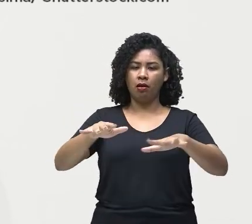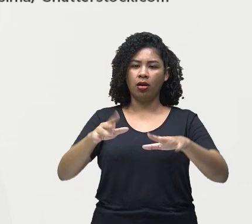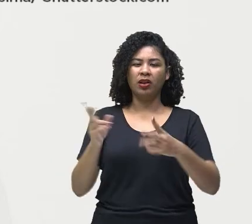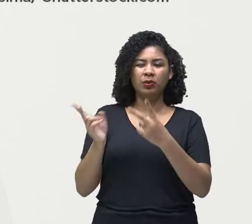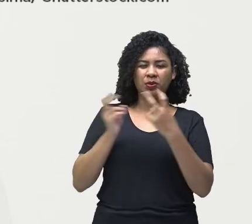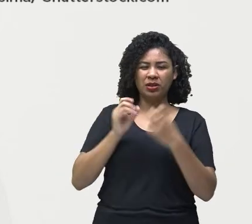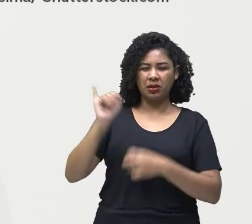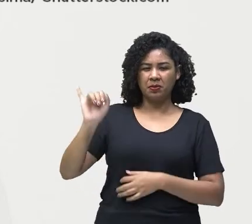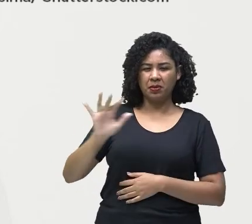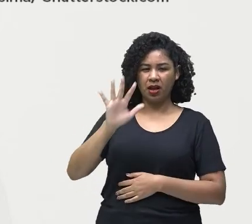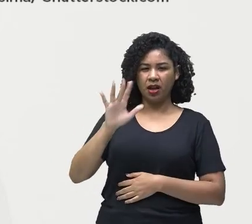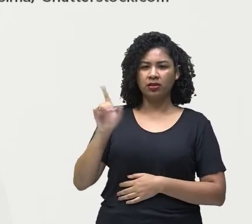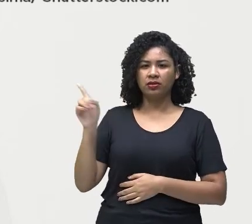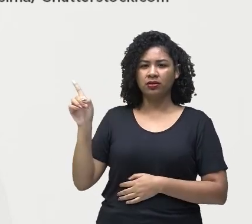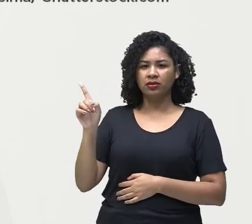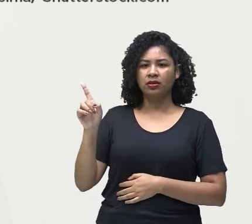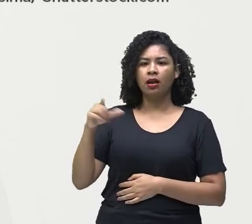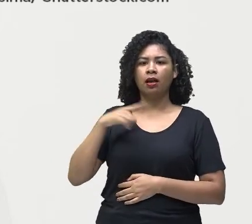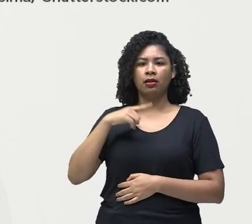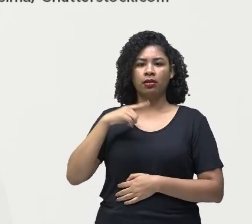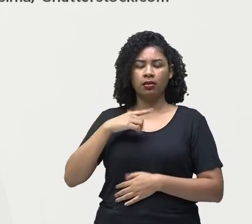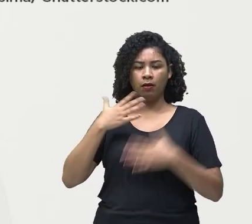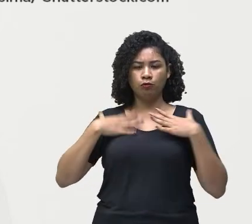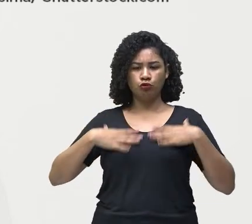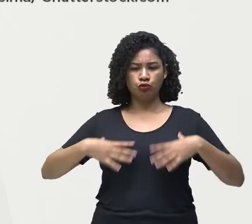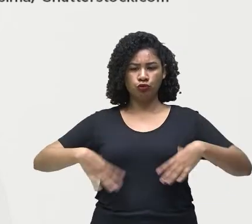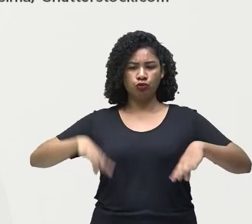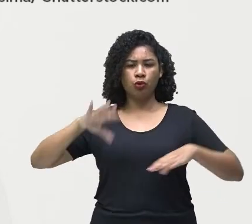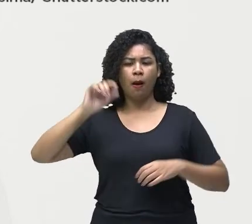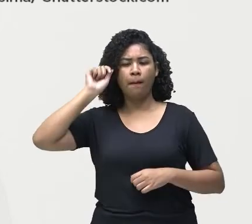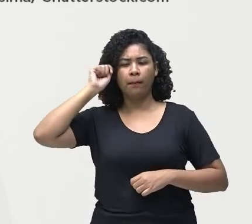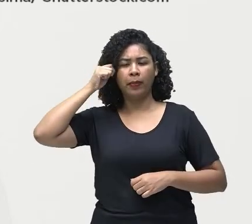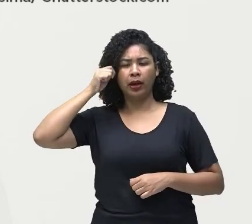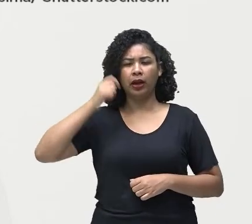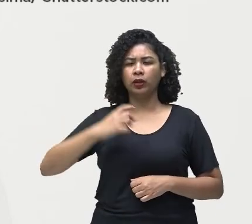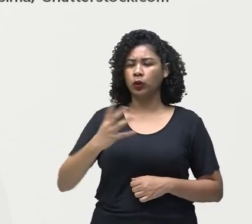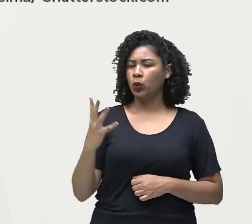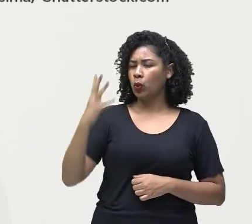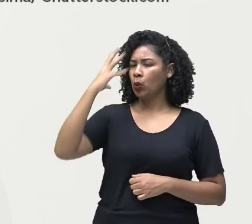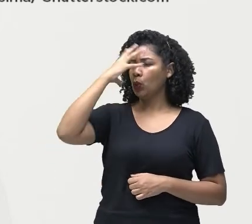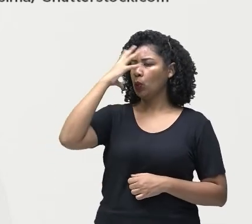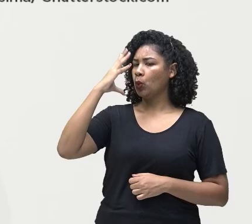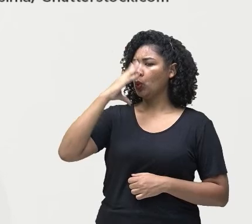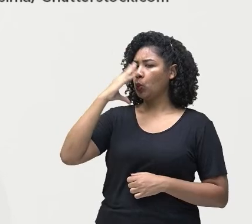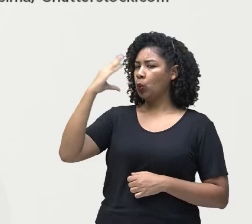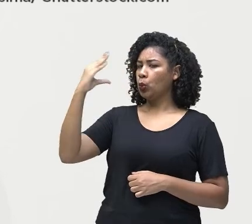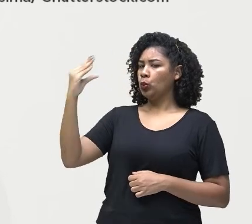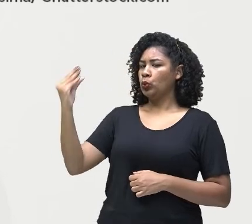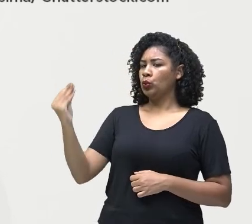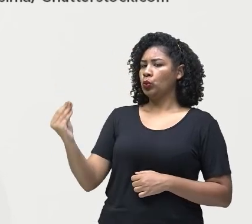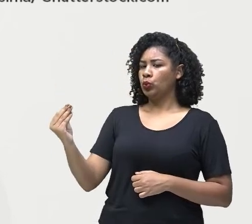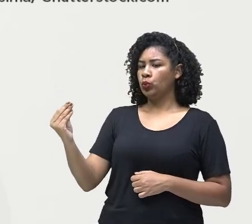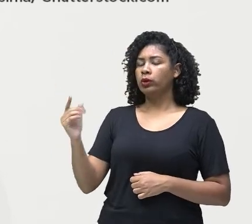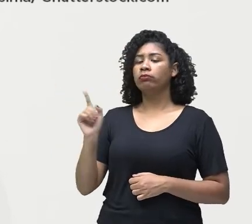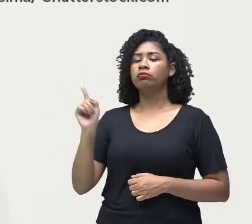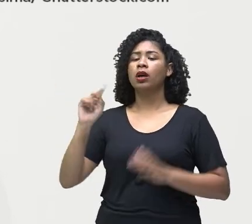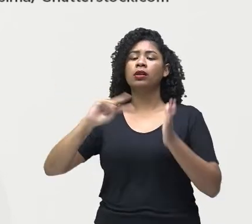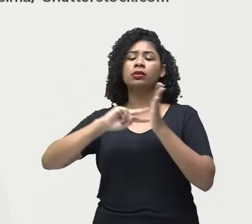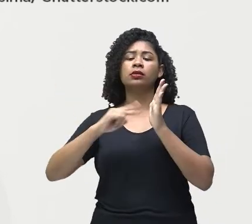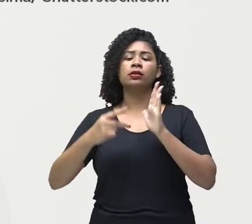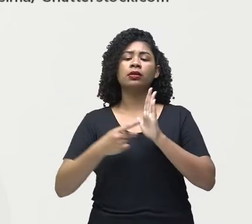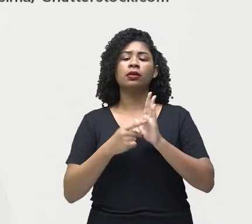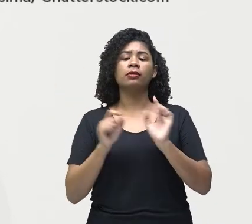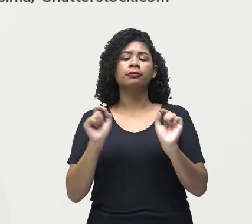vocês estão vendo aí uma pessoa toda de preto, com uma máscara de bico. Isso significa